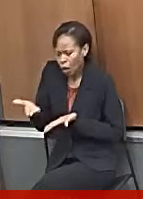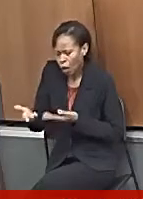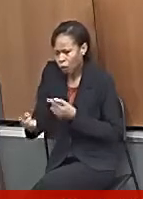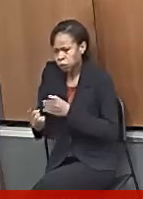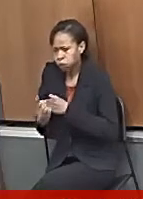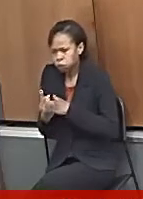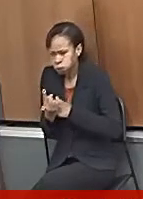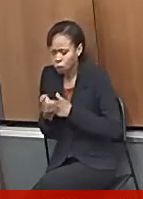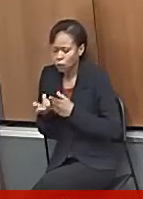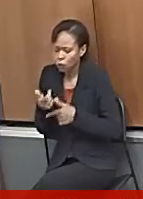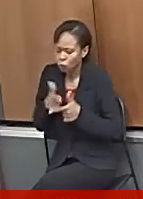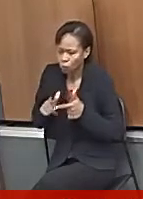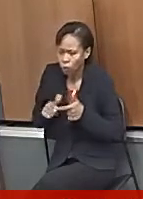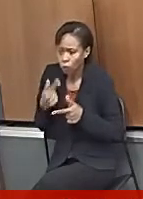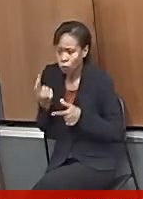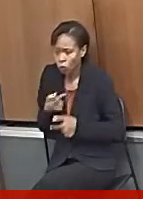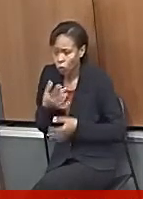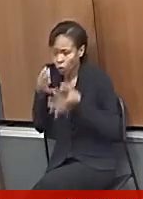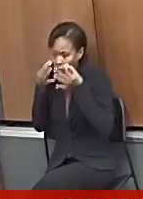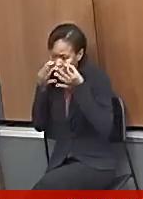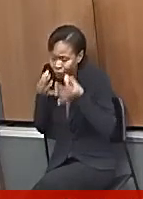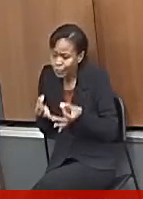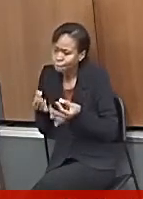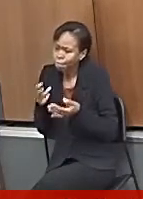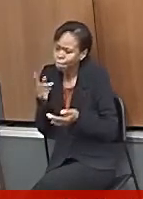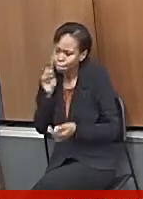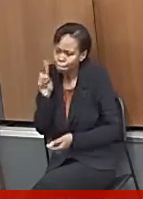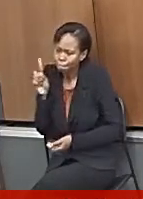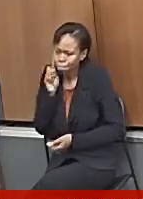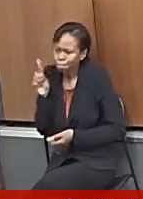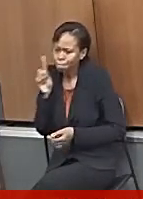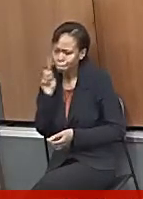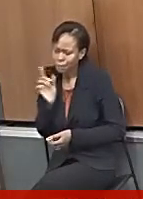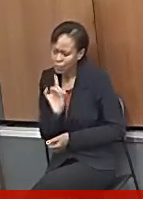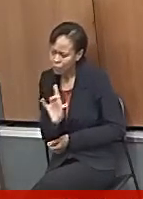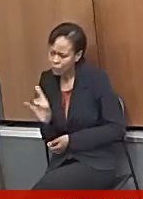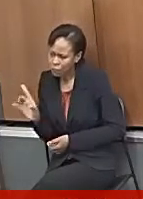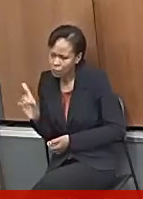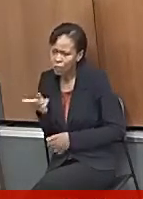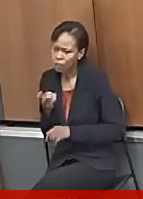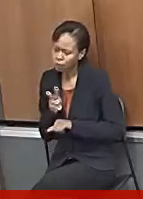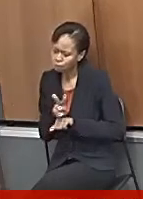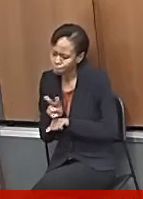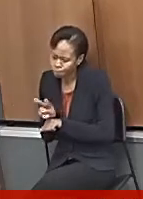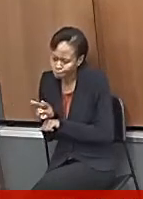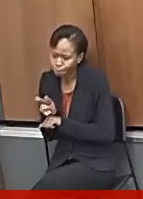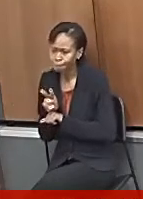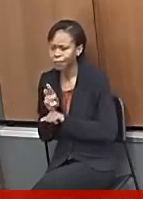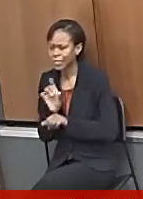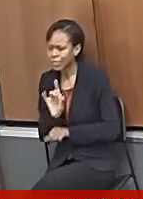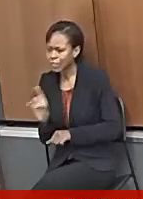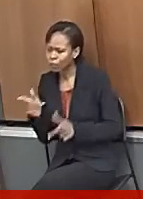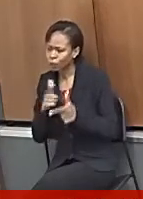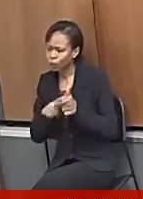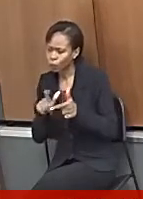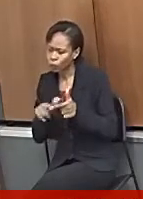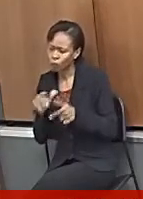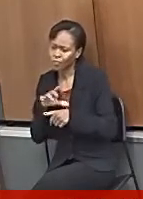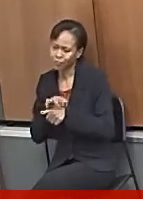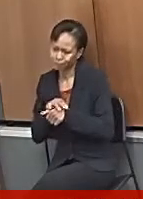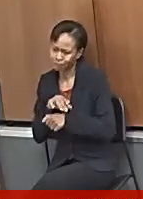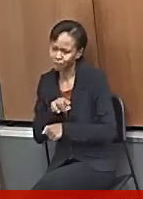e nós escutamos de o mtur na mente cada um o problema de cada um dos sentidos